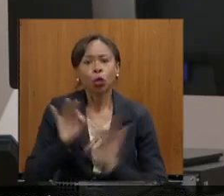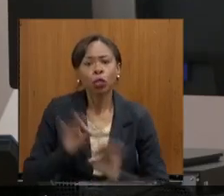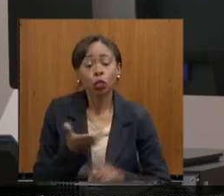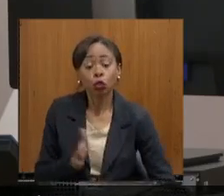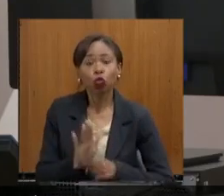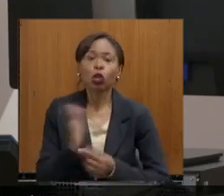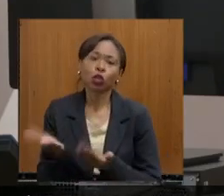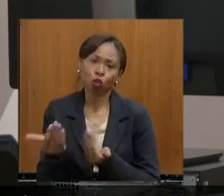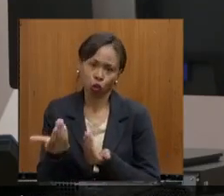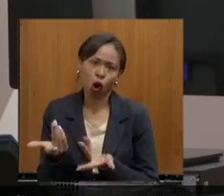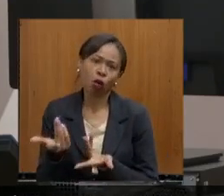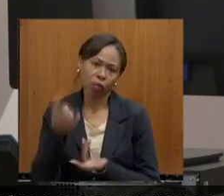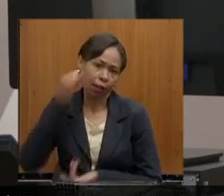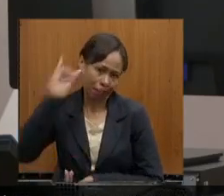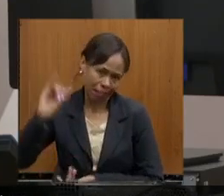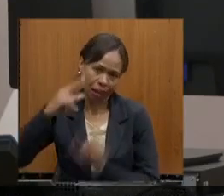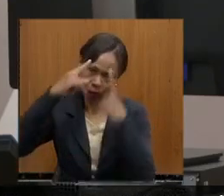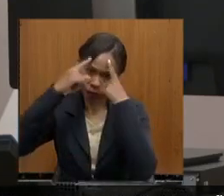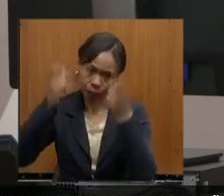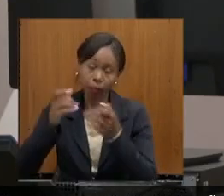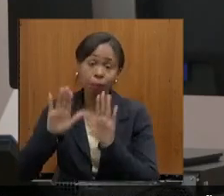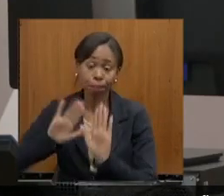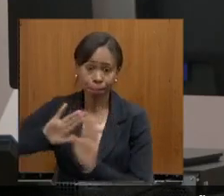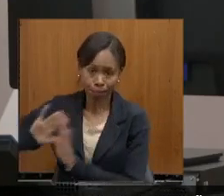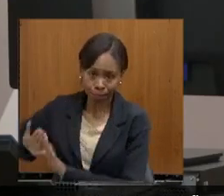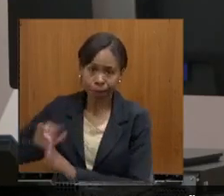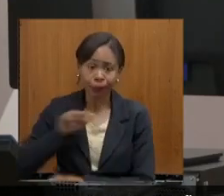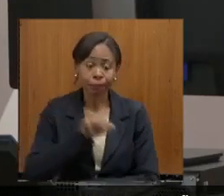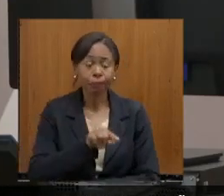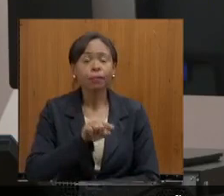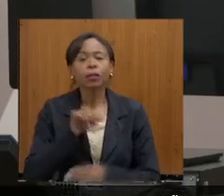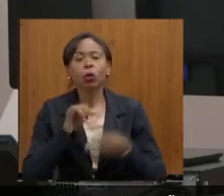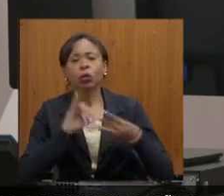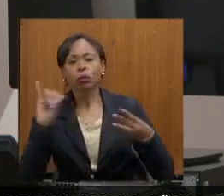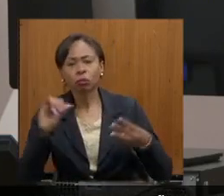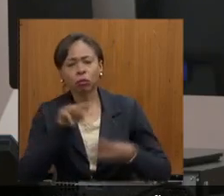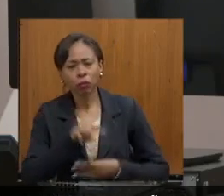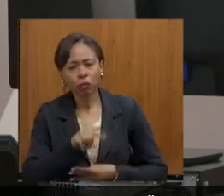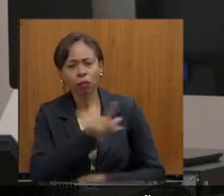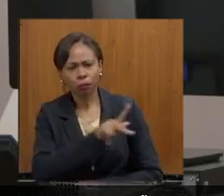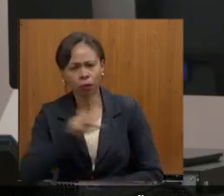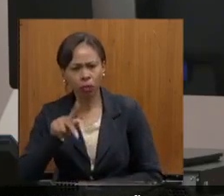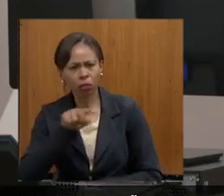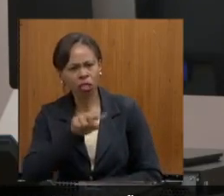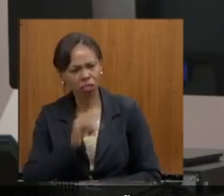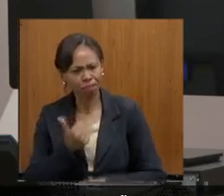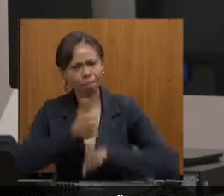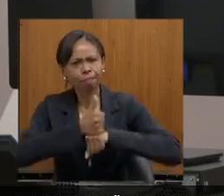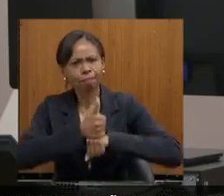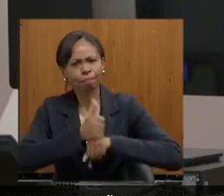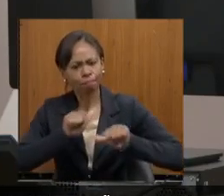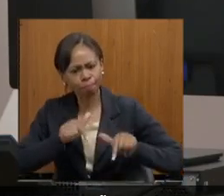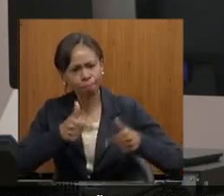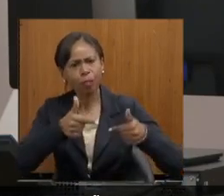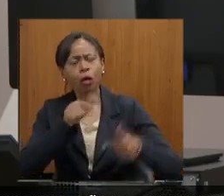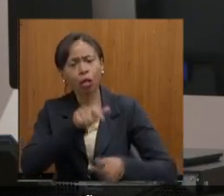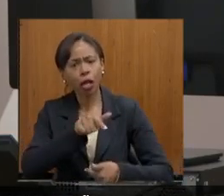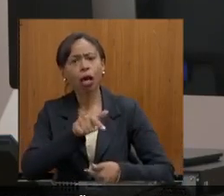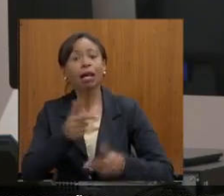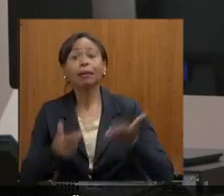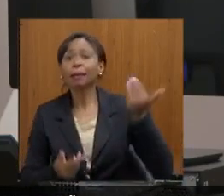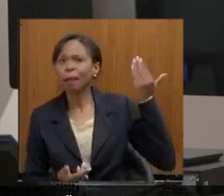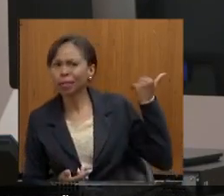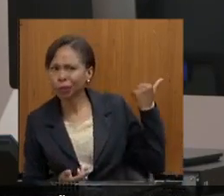longe mas Presidente Reinaldo a sua atuação frente a e o que passou e a mudança na